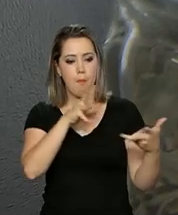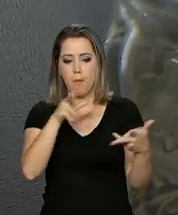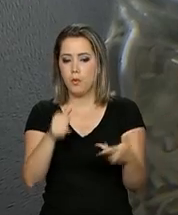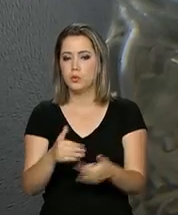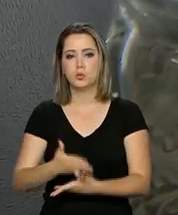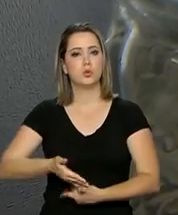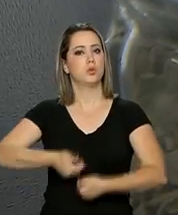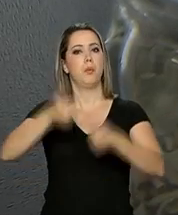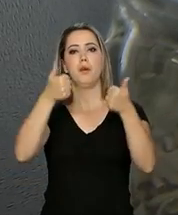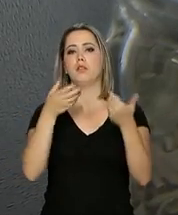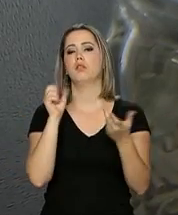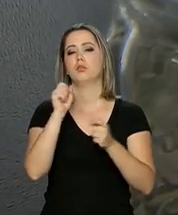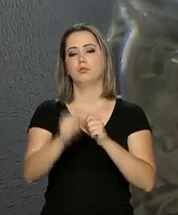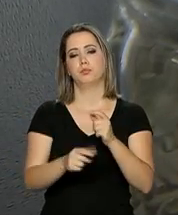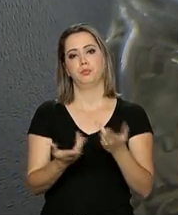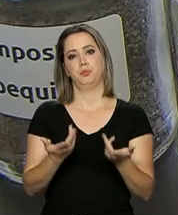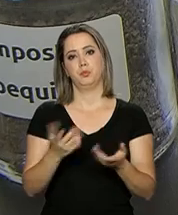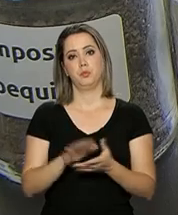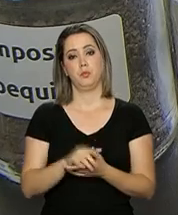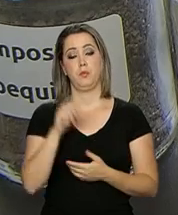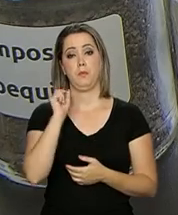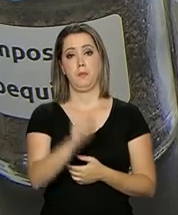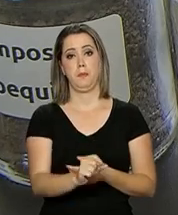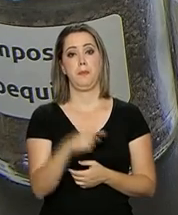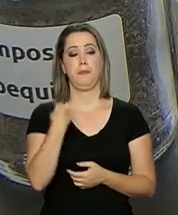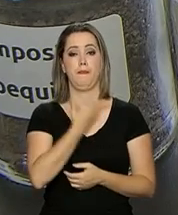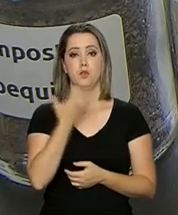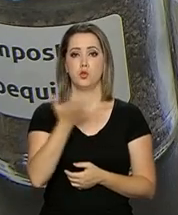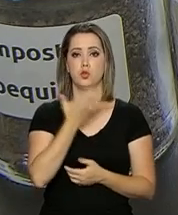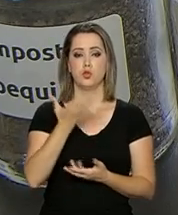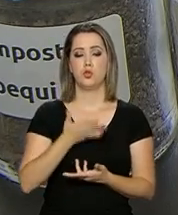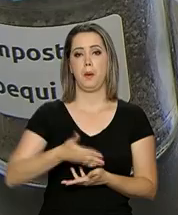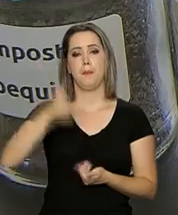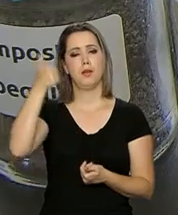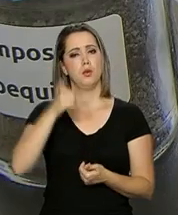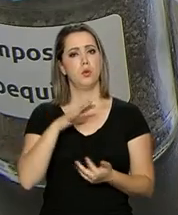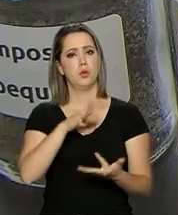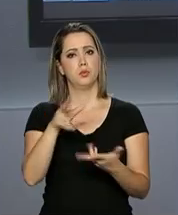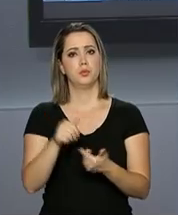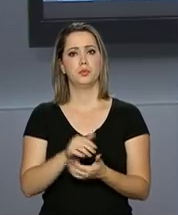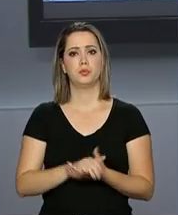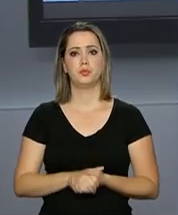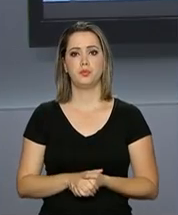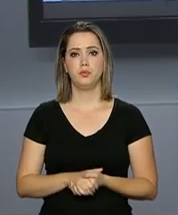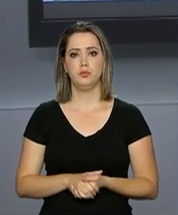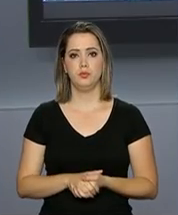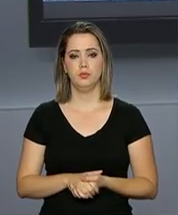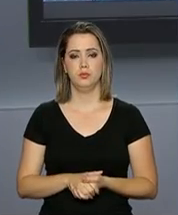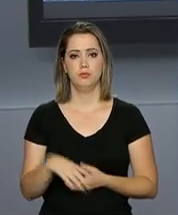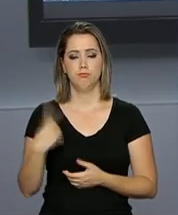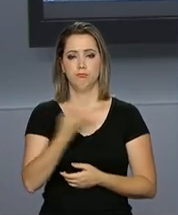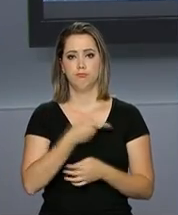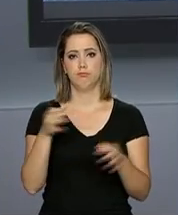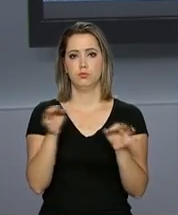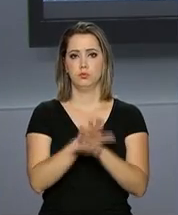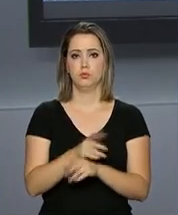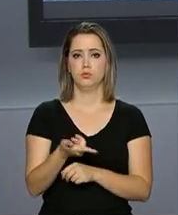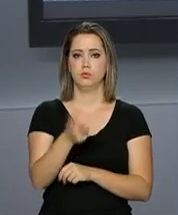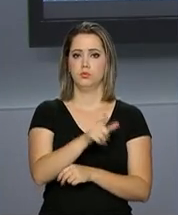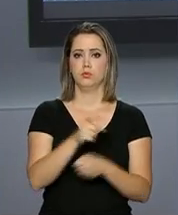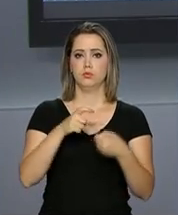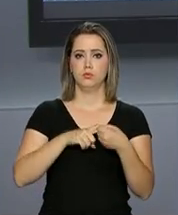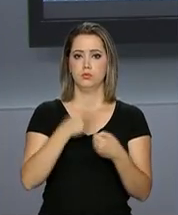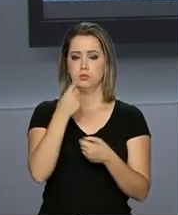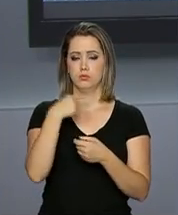além do que simples da produção orgânica né a gente tá querendo melhorar o ambiente como um todo nós ficamos por aqui e